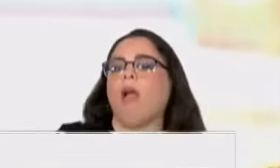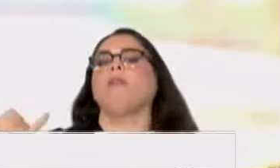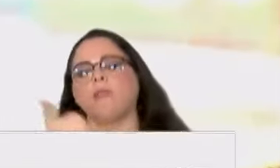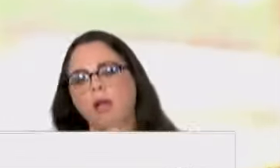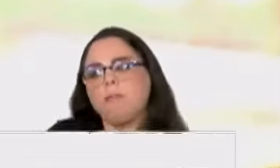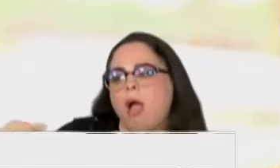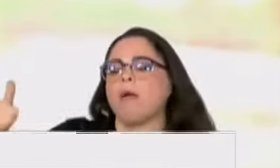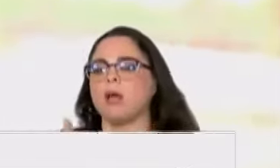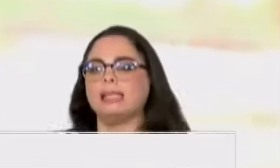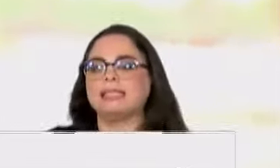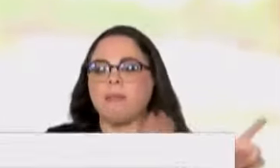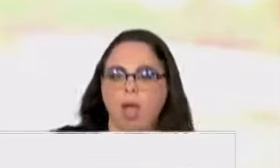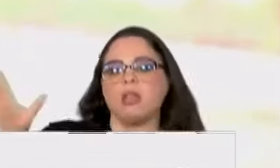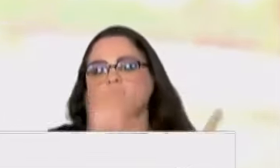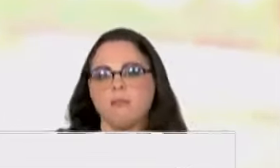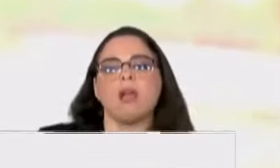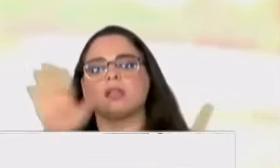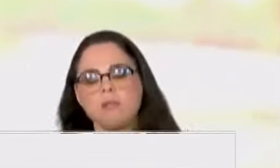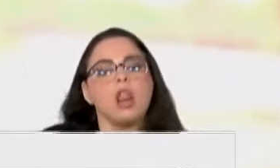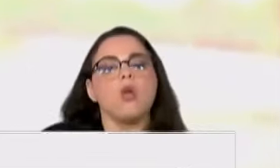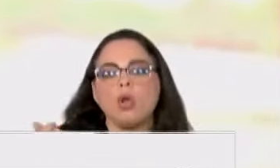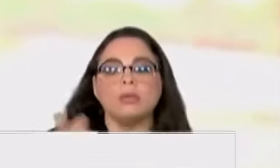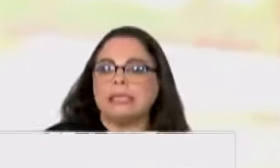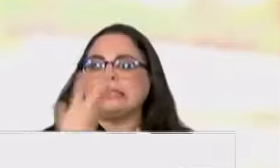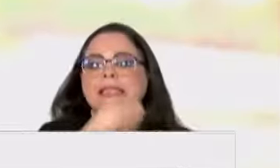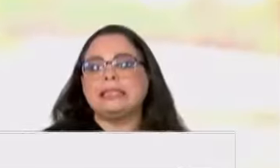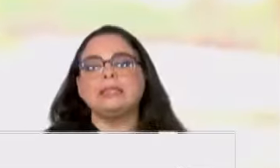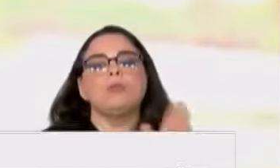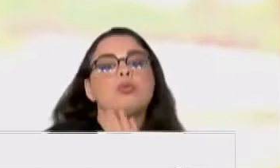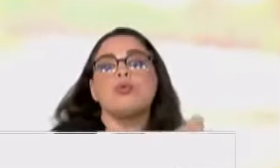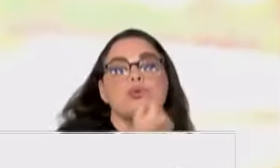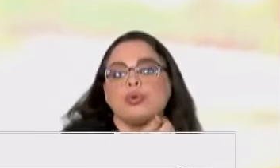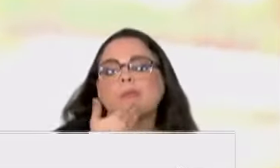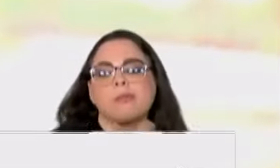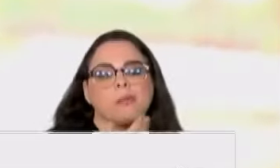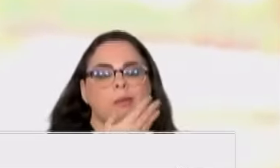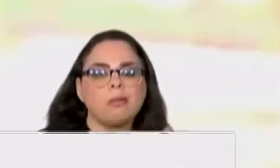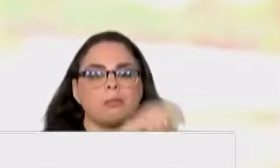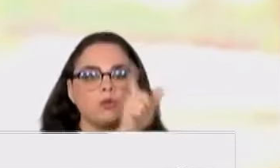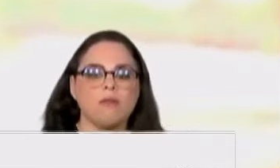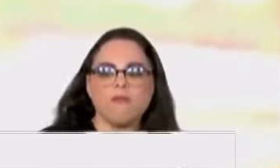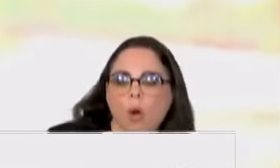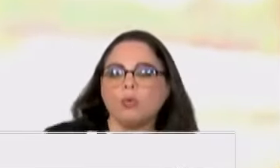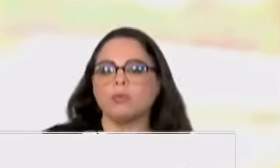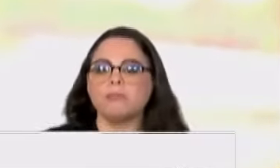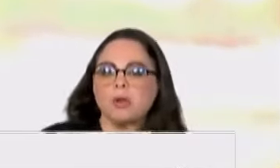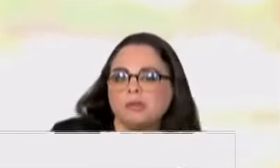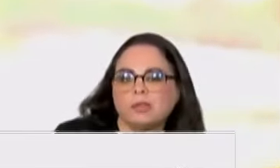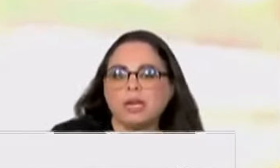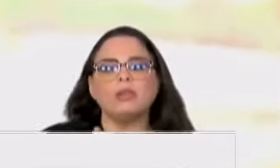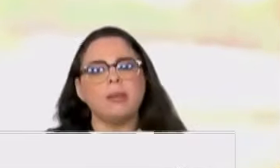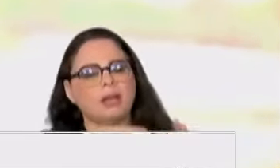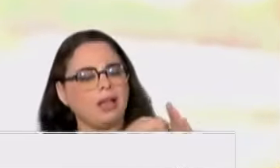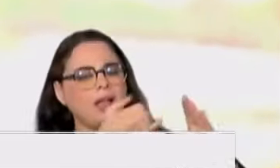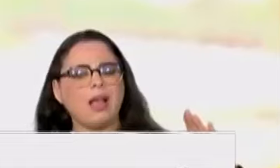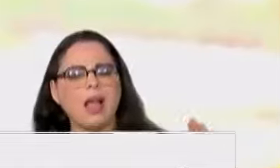fazer semanalmente? Qual é a demanda estimada para essa operação? E quais são os critérios para a